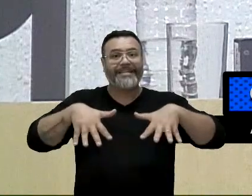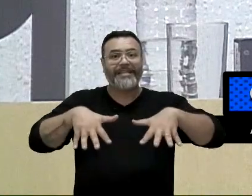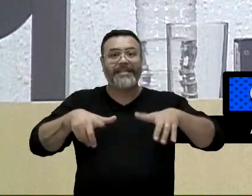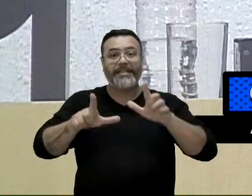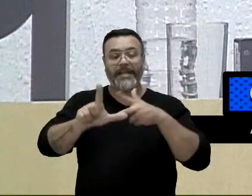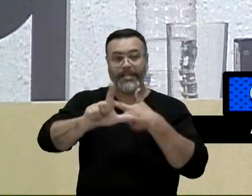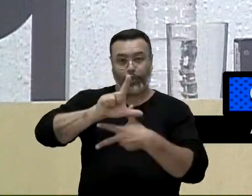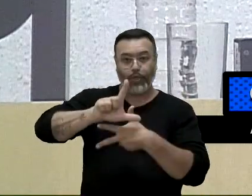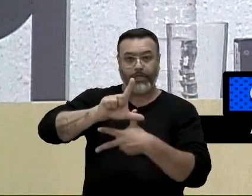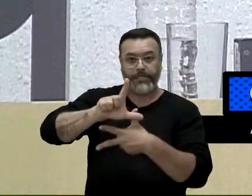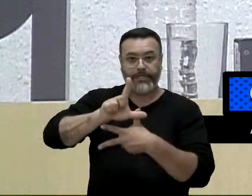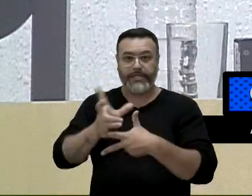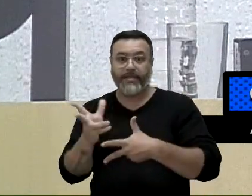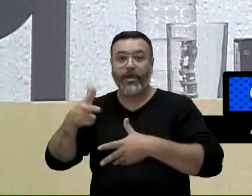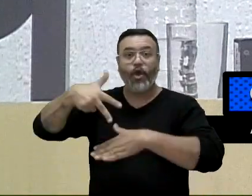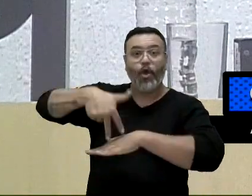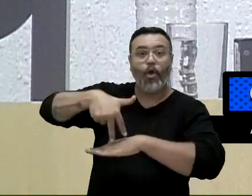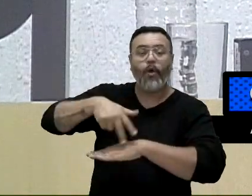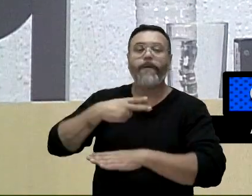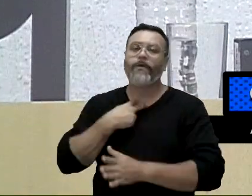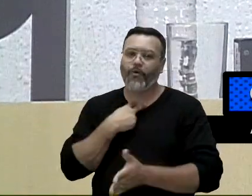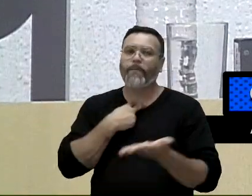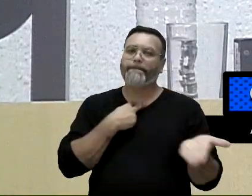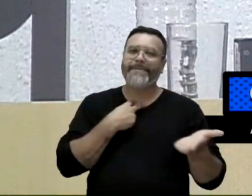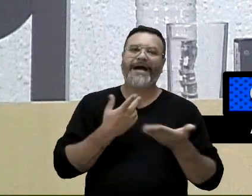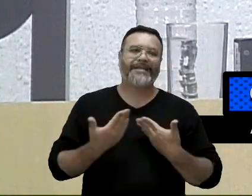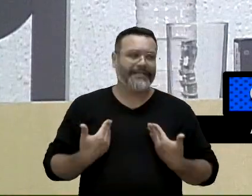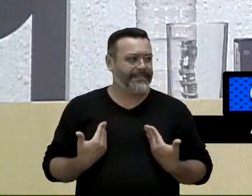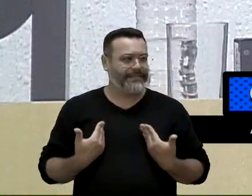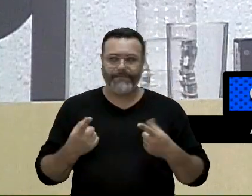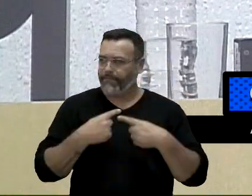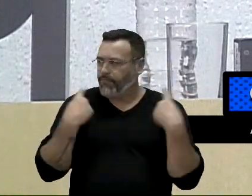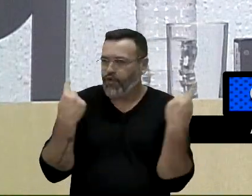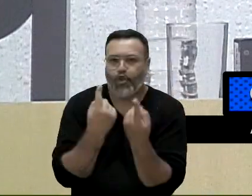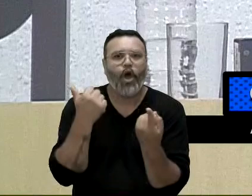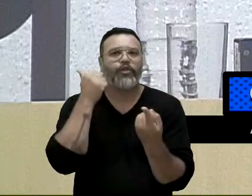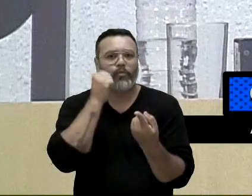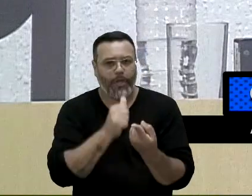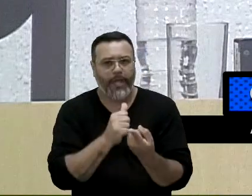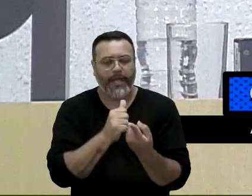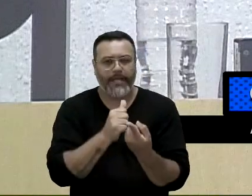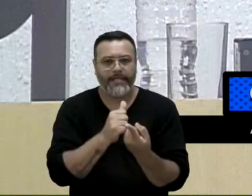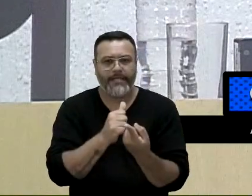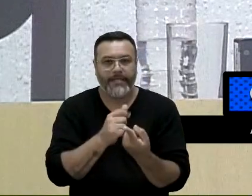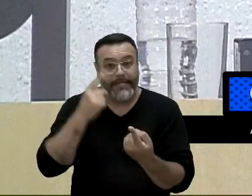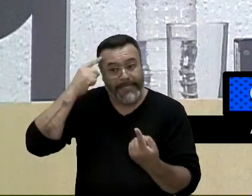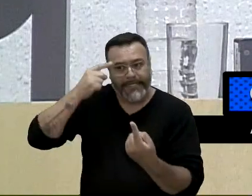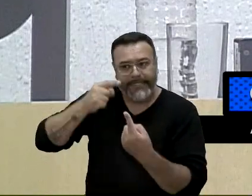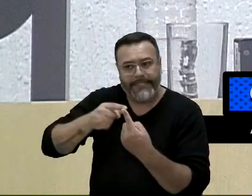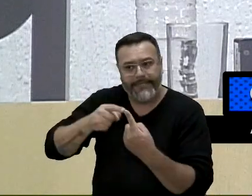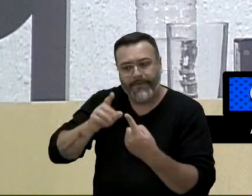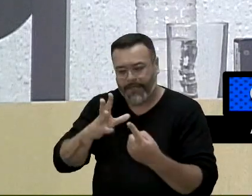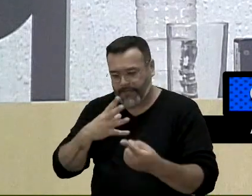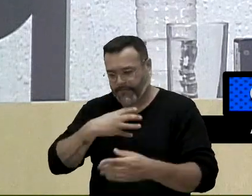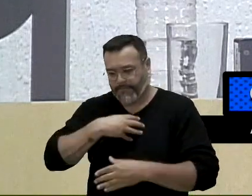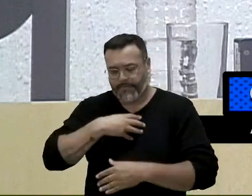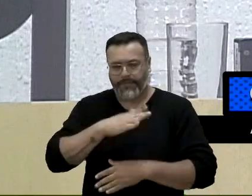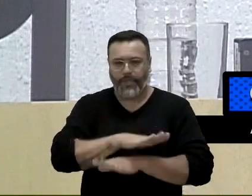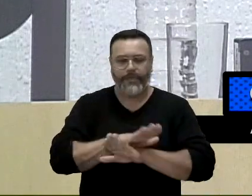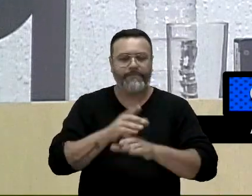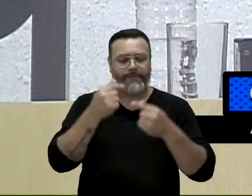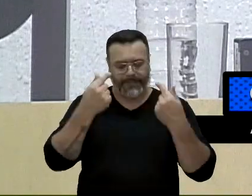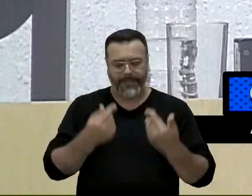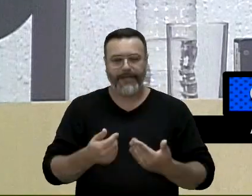mais mulheres e que nós tenhamos mulheres à frente decidindo aquilo que nos toca diretamente. E assim eu concluo a